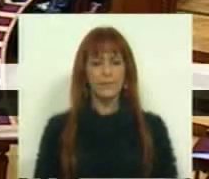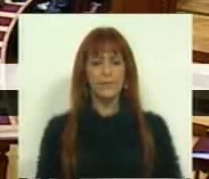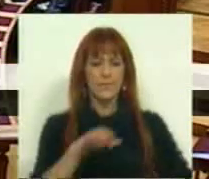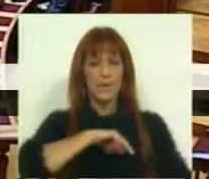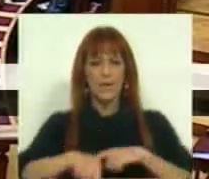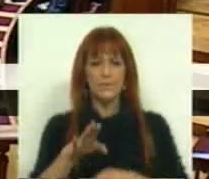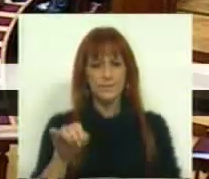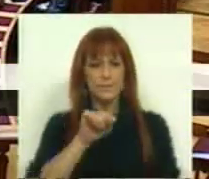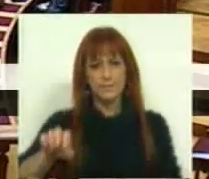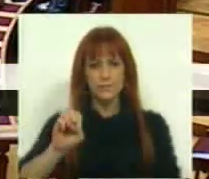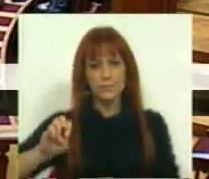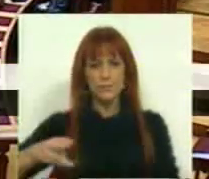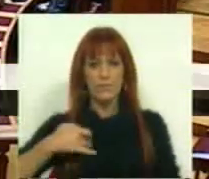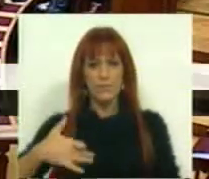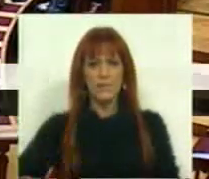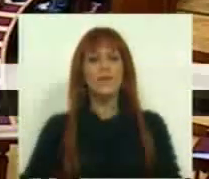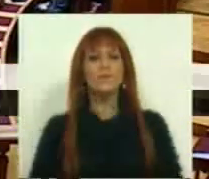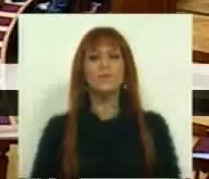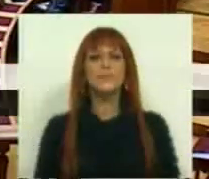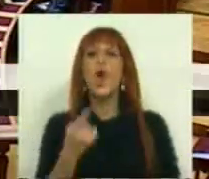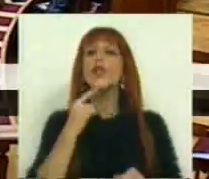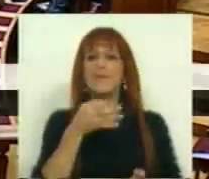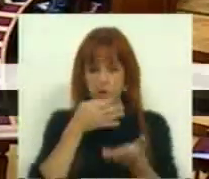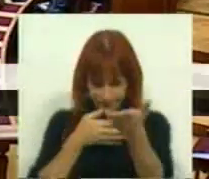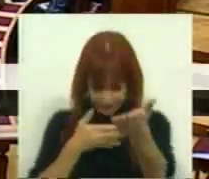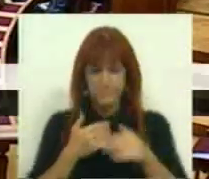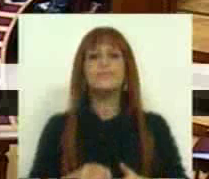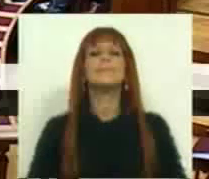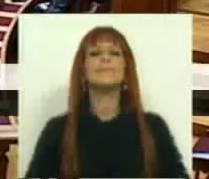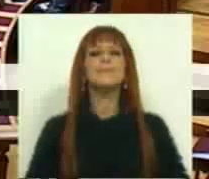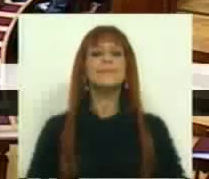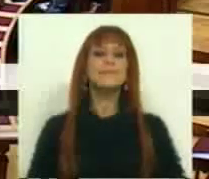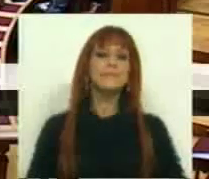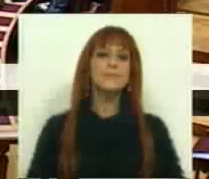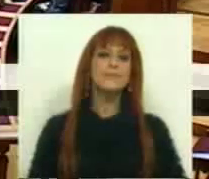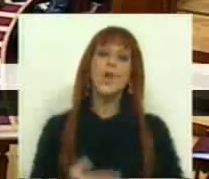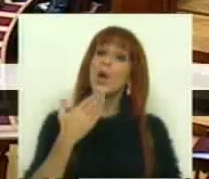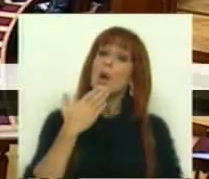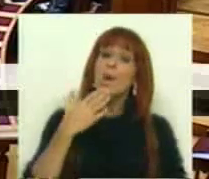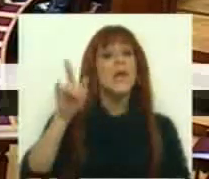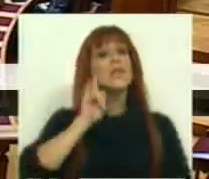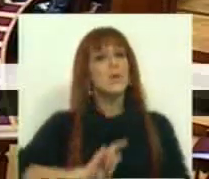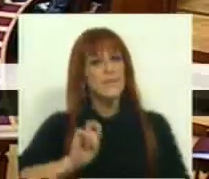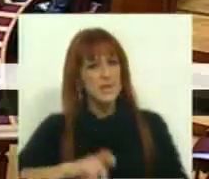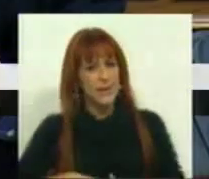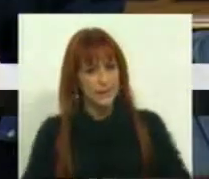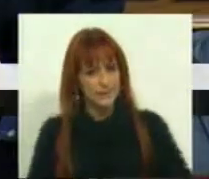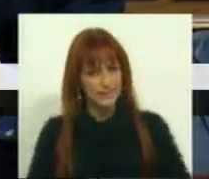Sr. Deputado João Semedo, tem de novo a palavra, faz favor. Muito obrigado, Sra.